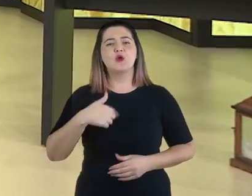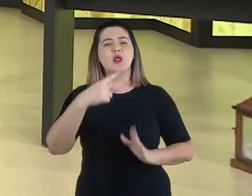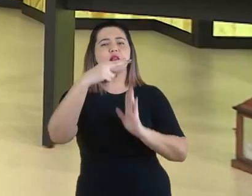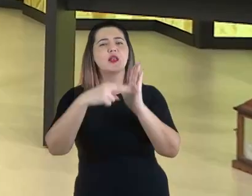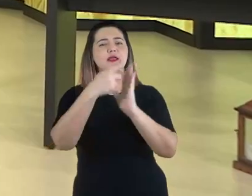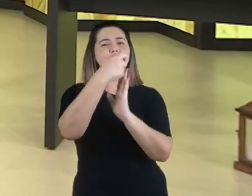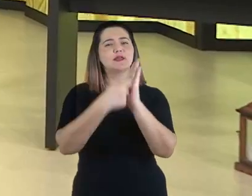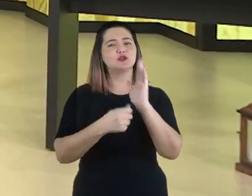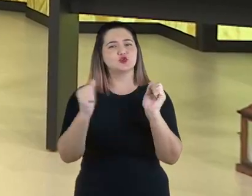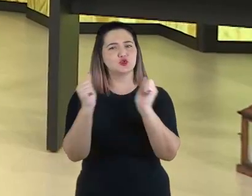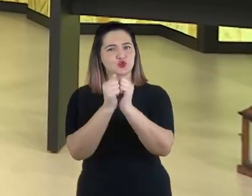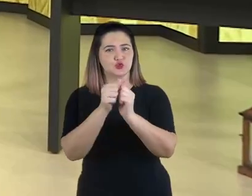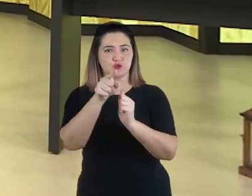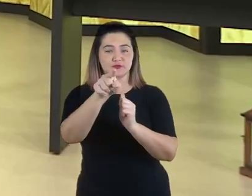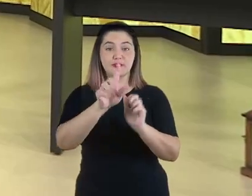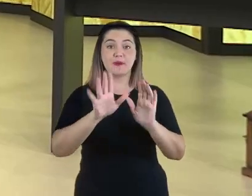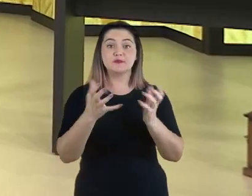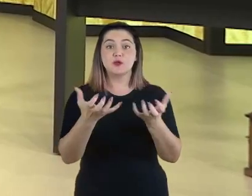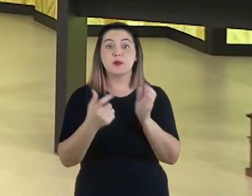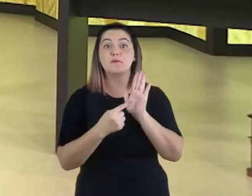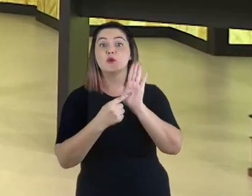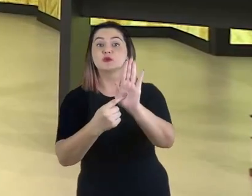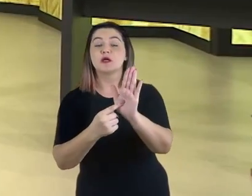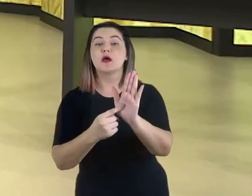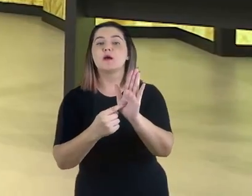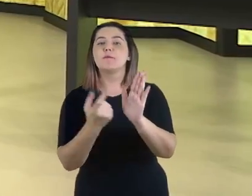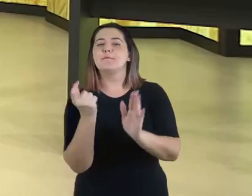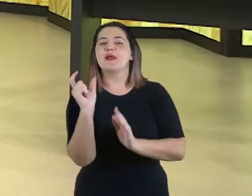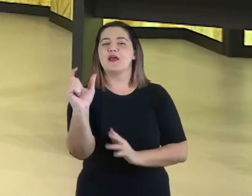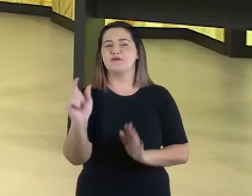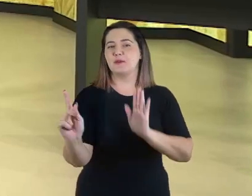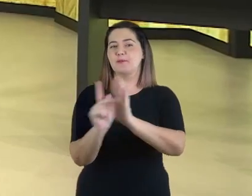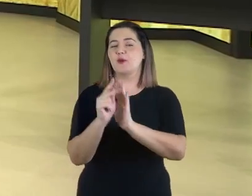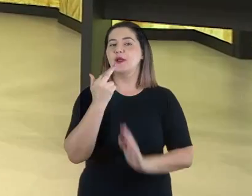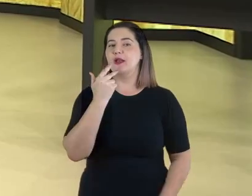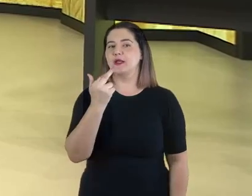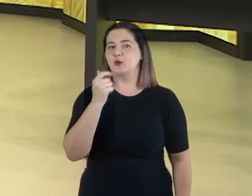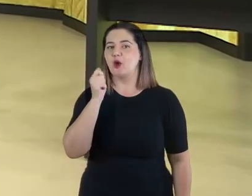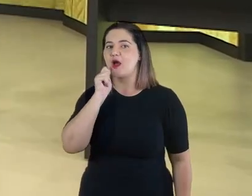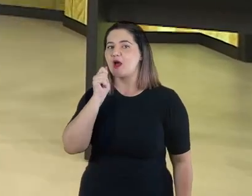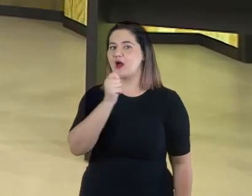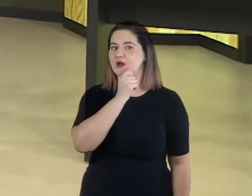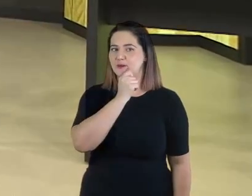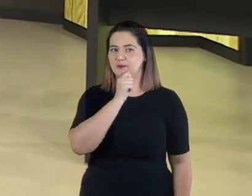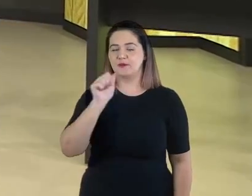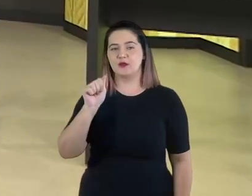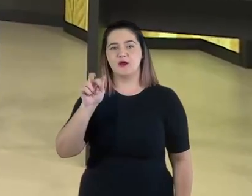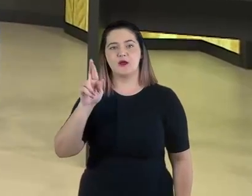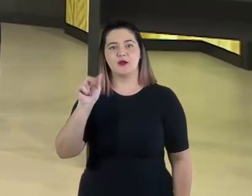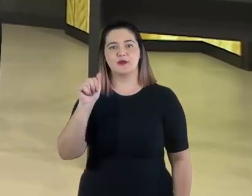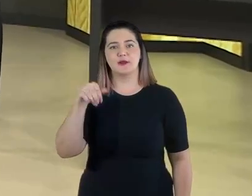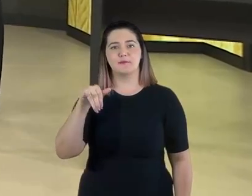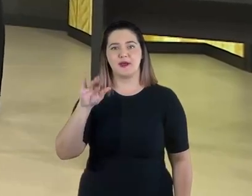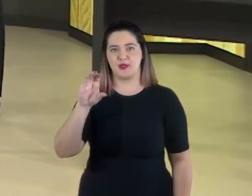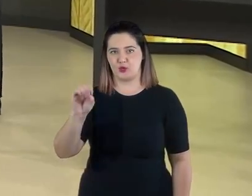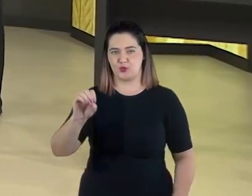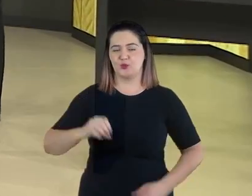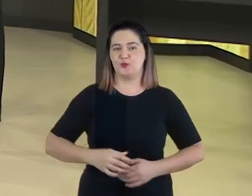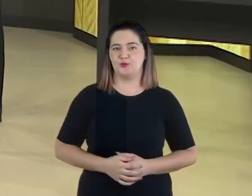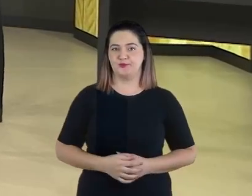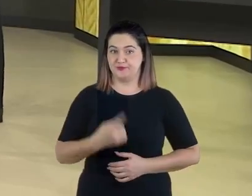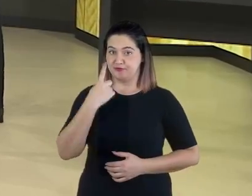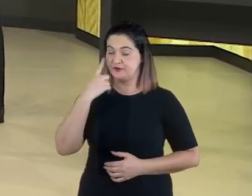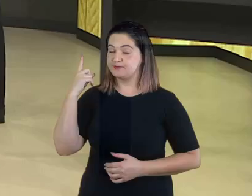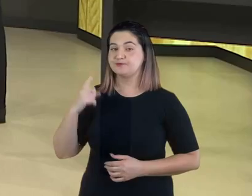em hebraico que está ali, ou melhor, em aramaico. É um texto muito importante, então eu vou colocá-lo aqui no telão com os destaques em aramaico.